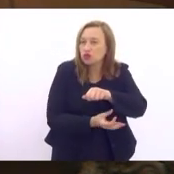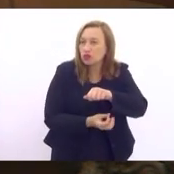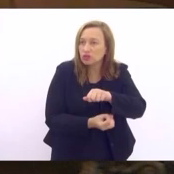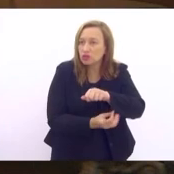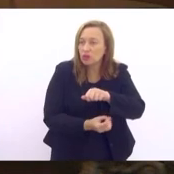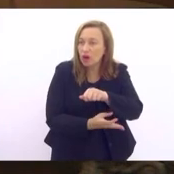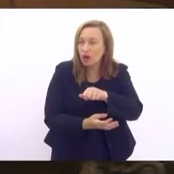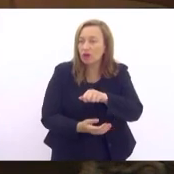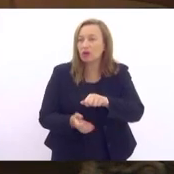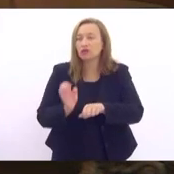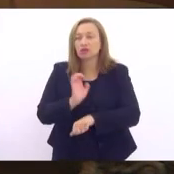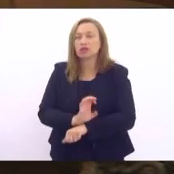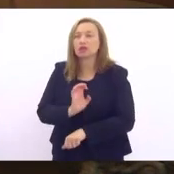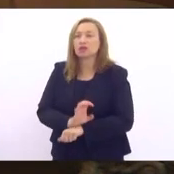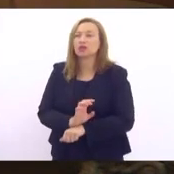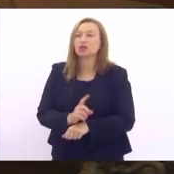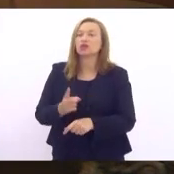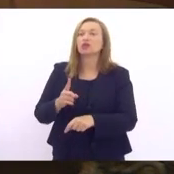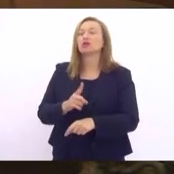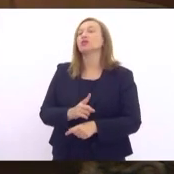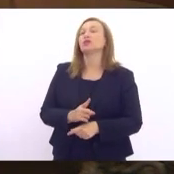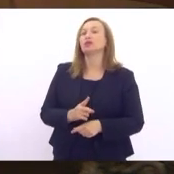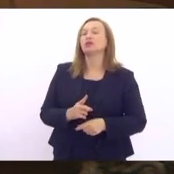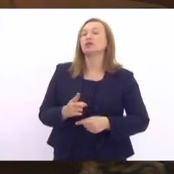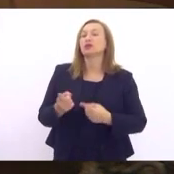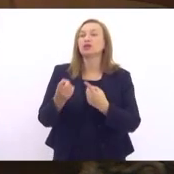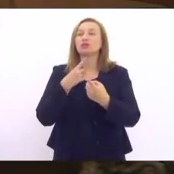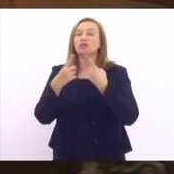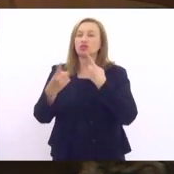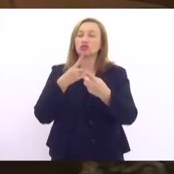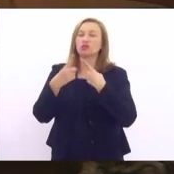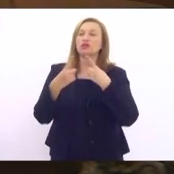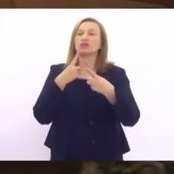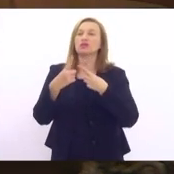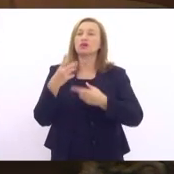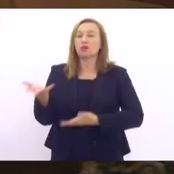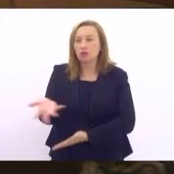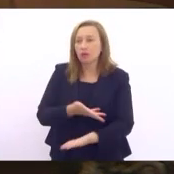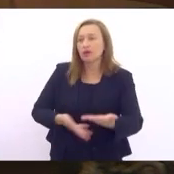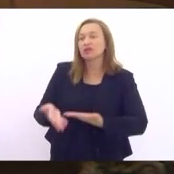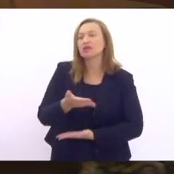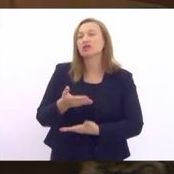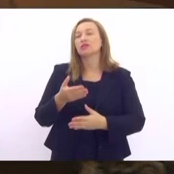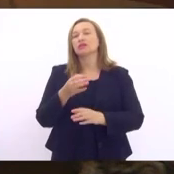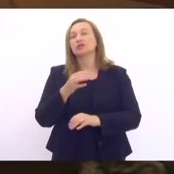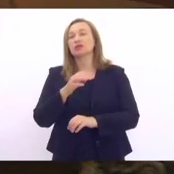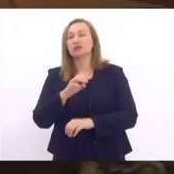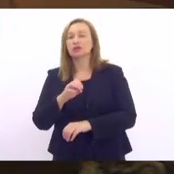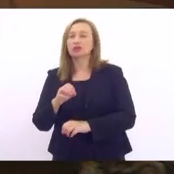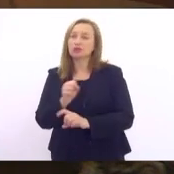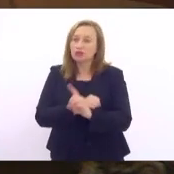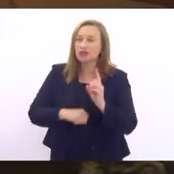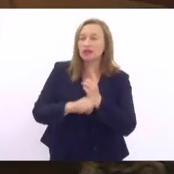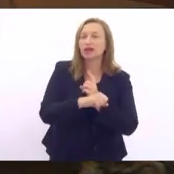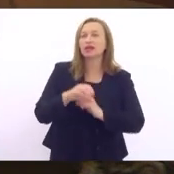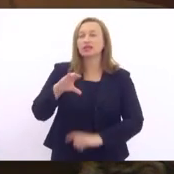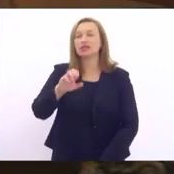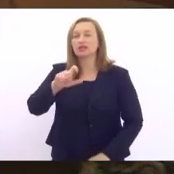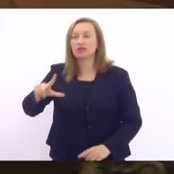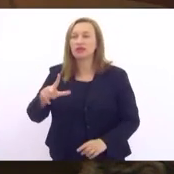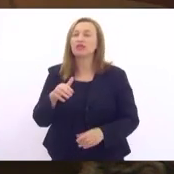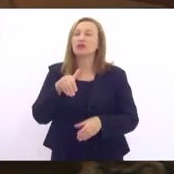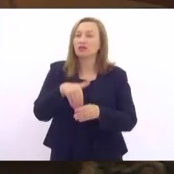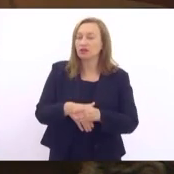discussões possam ser feitas com a participação da sociedade civil. Então a gente vai votar favorável ao projeto. A gente